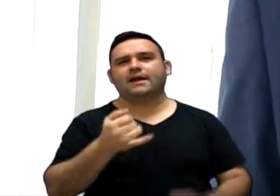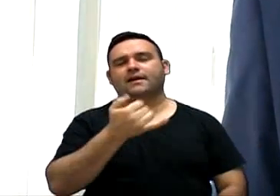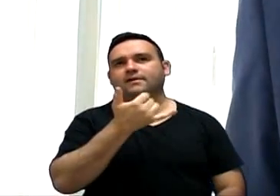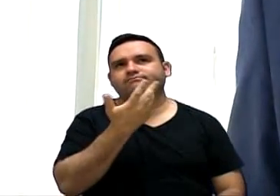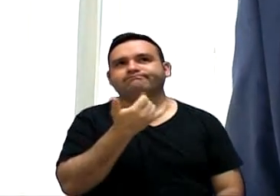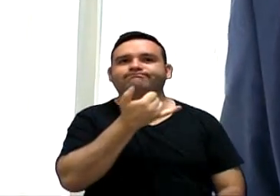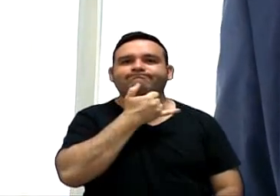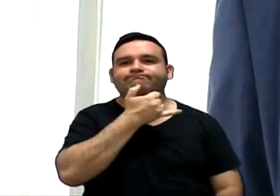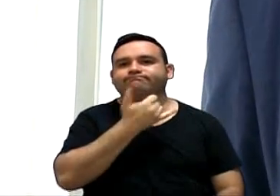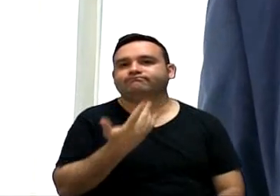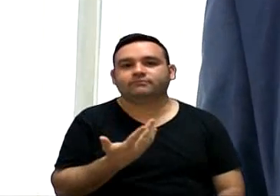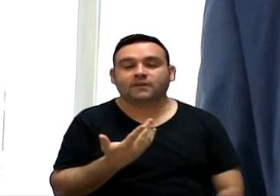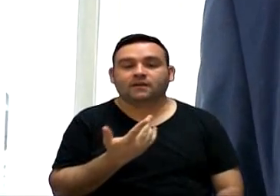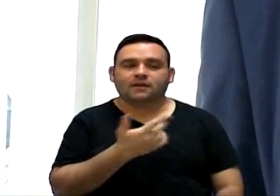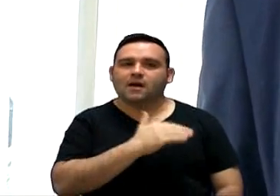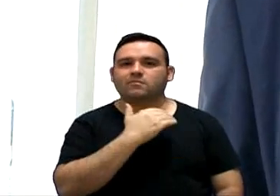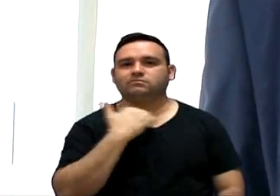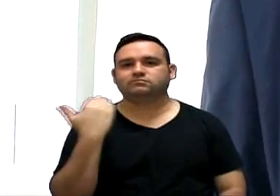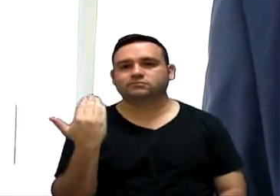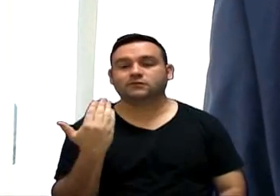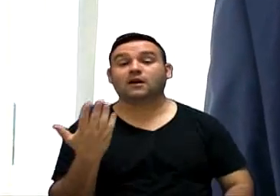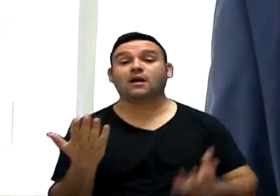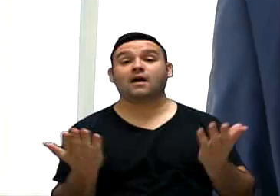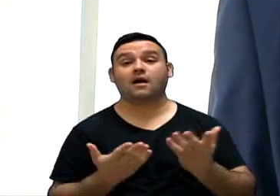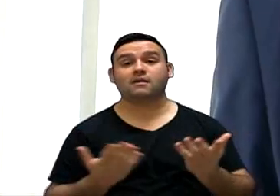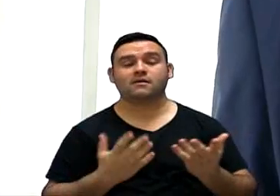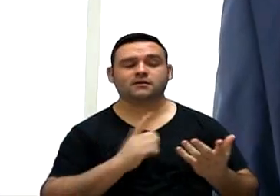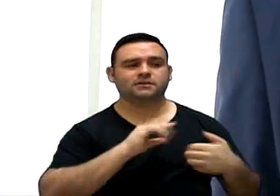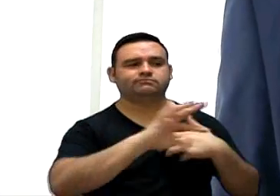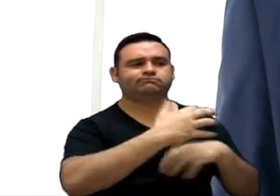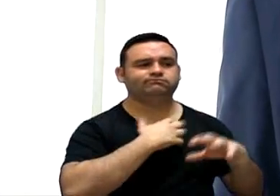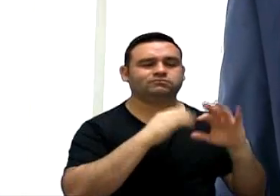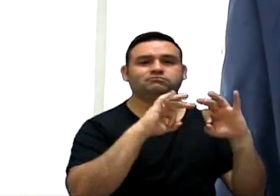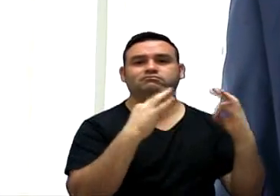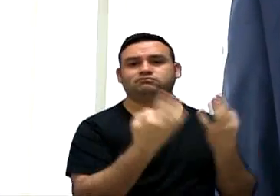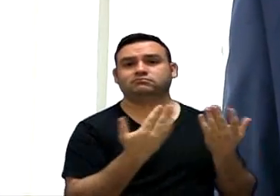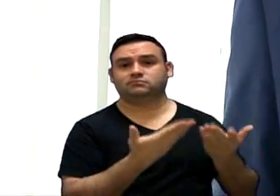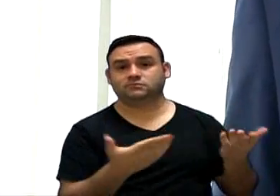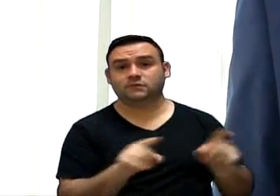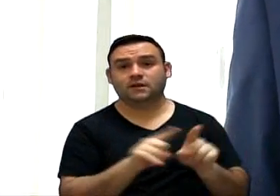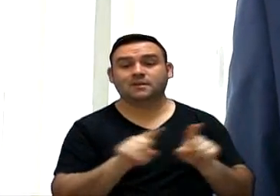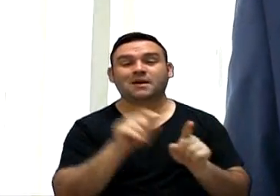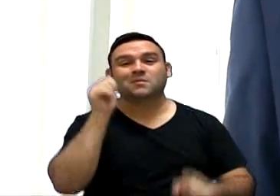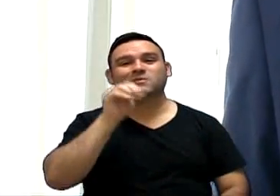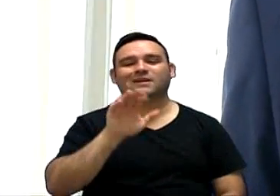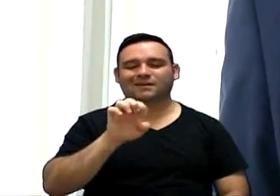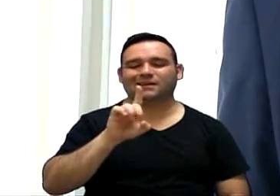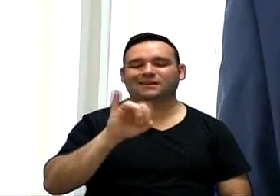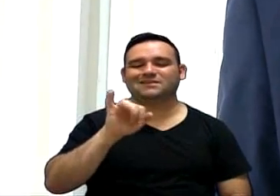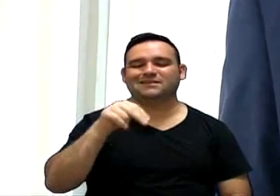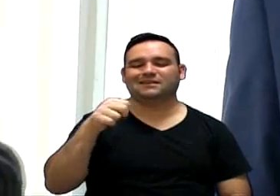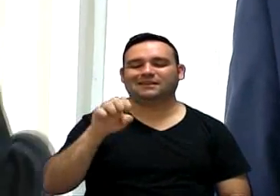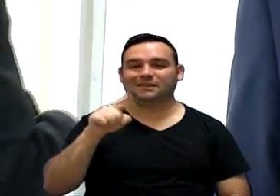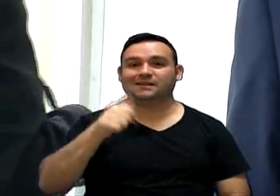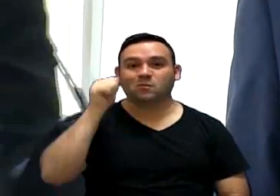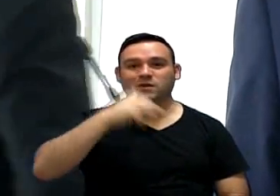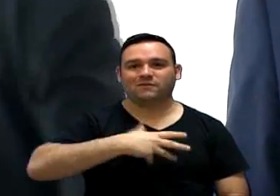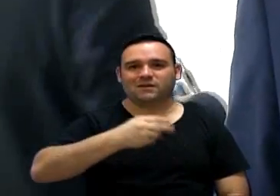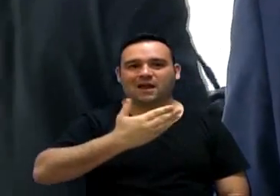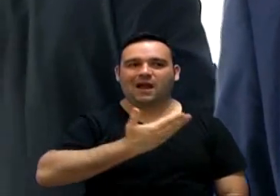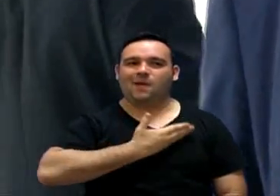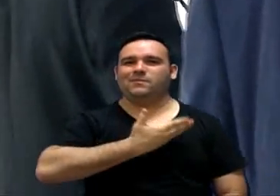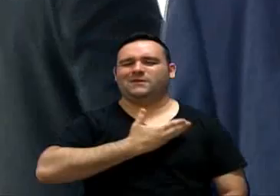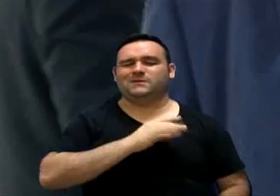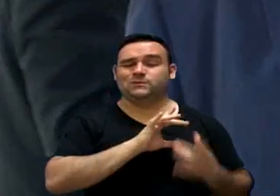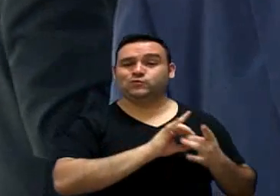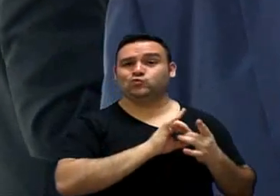infelizmente, né, nos deixou. E fica aqui minhas condolências a toda a família, em especial a Edilene, filha dela, que é uma grande amiga nossa. Que